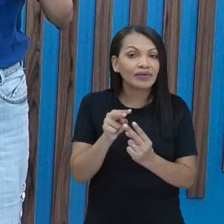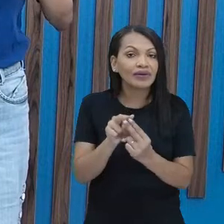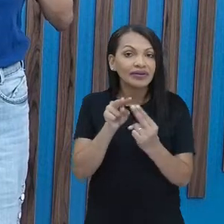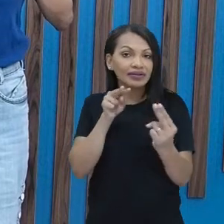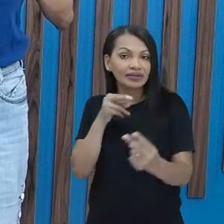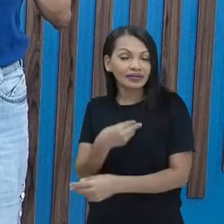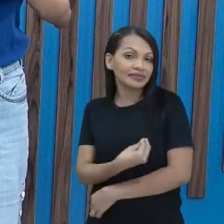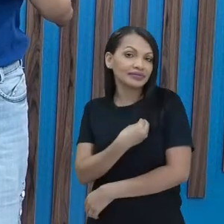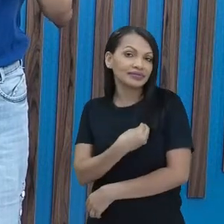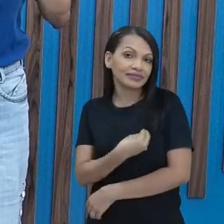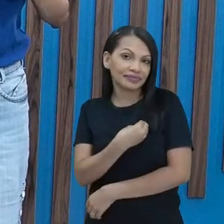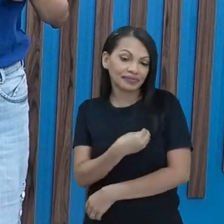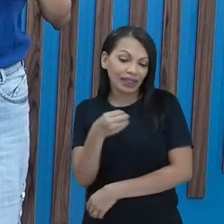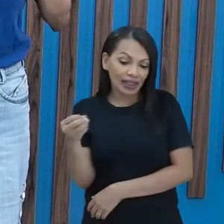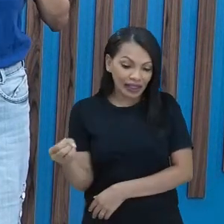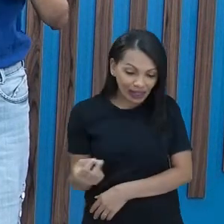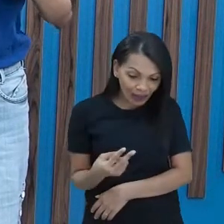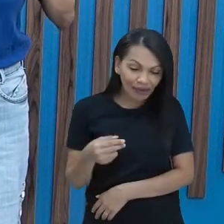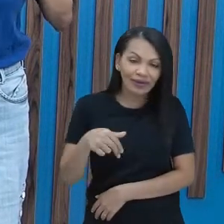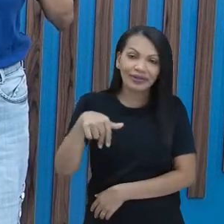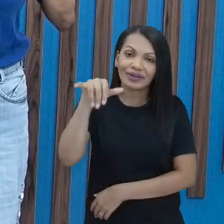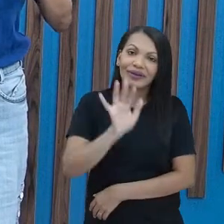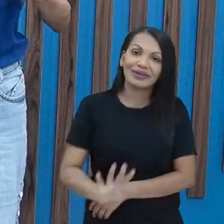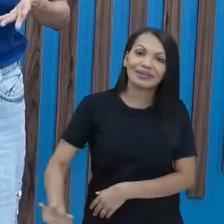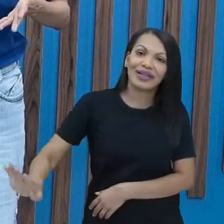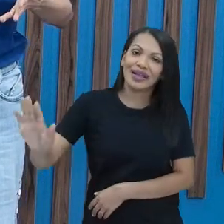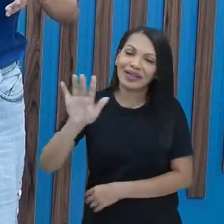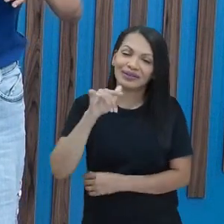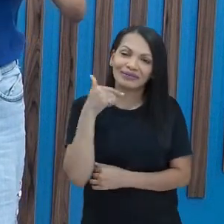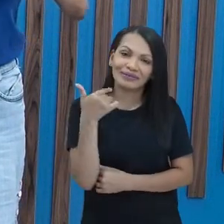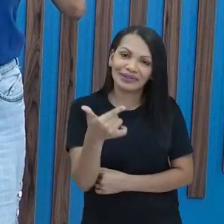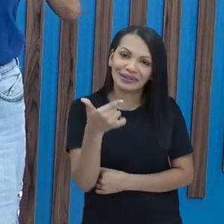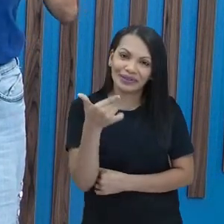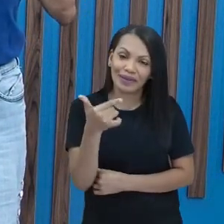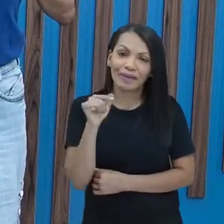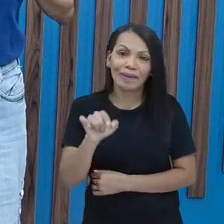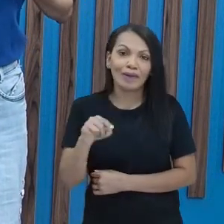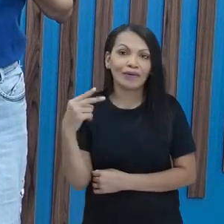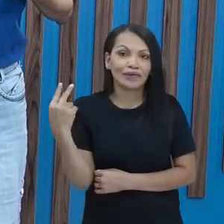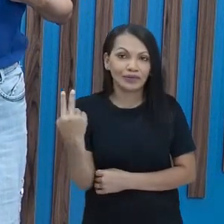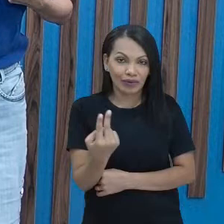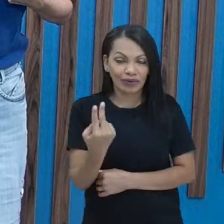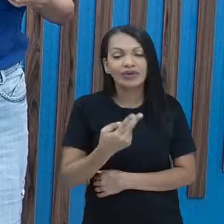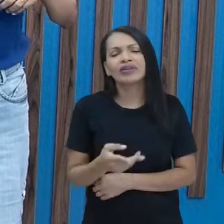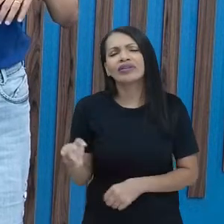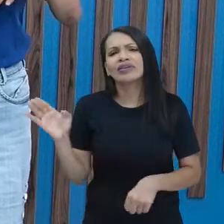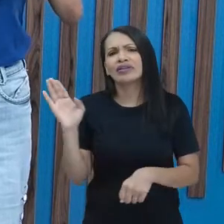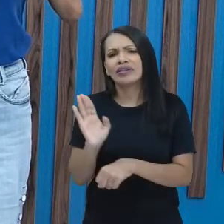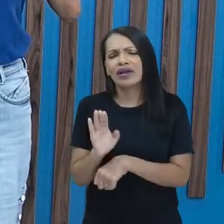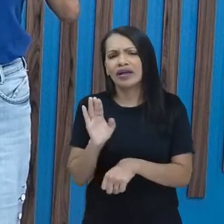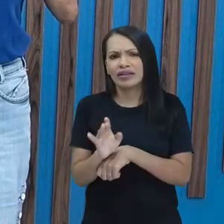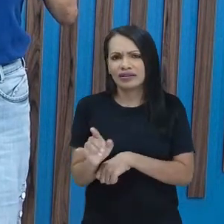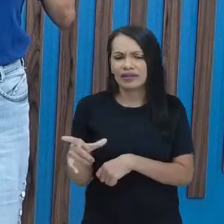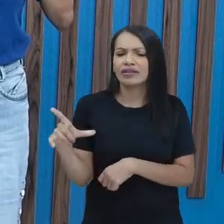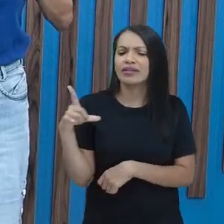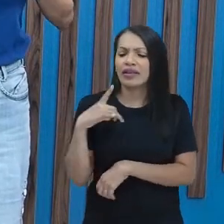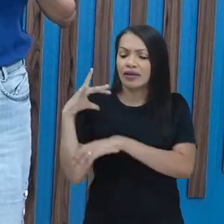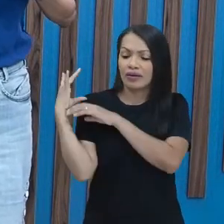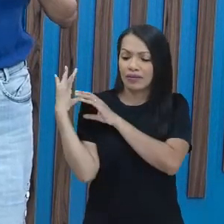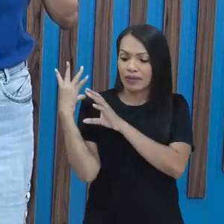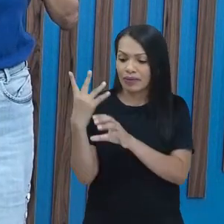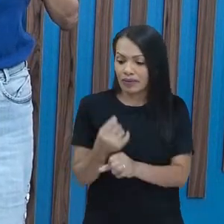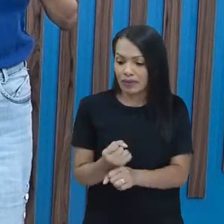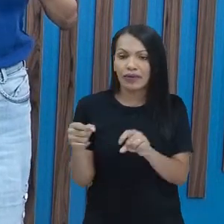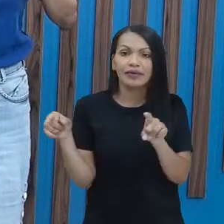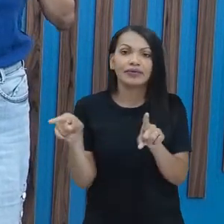vivo, TV Nova Nordeste 22.2. À tarde tem reprise, posteriormente a gente tem essa aula